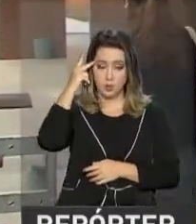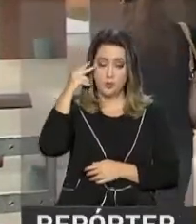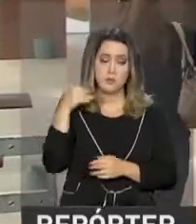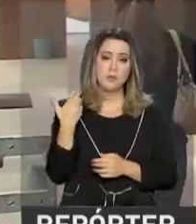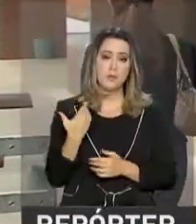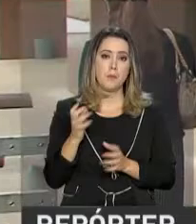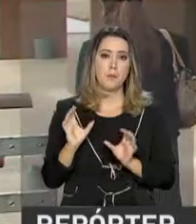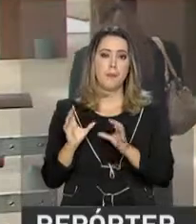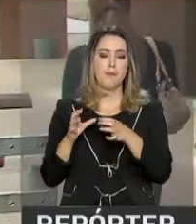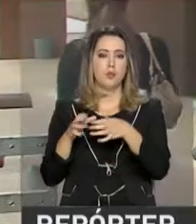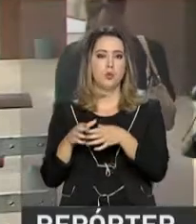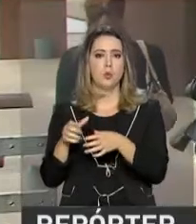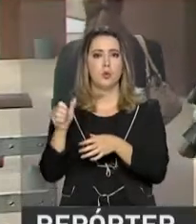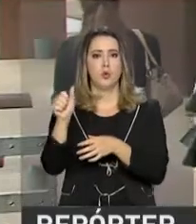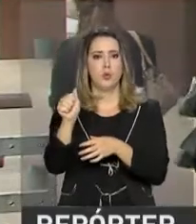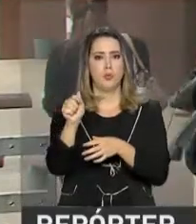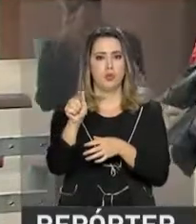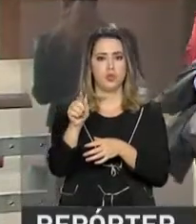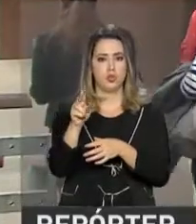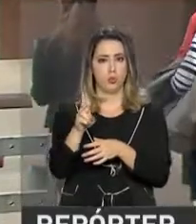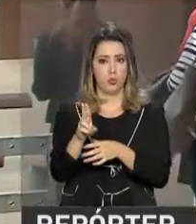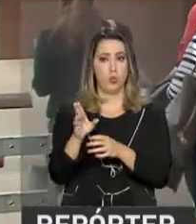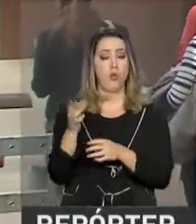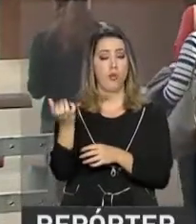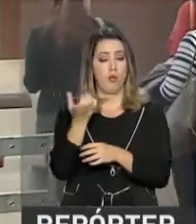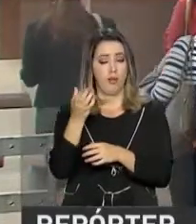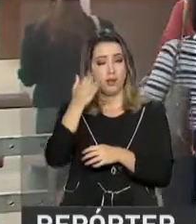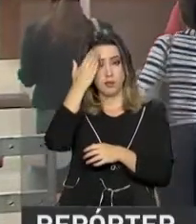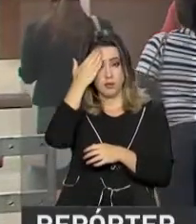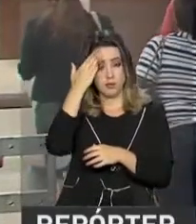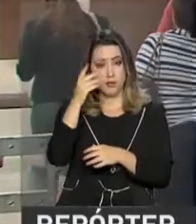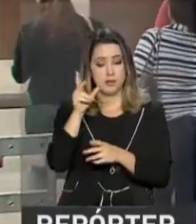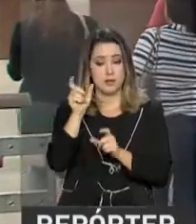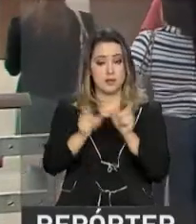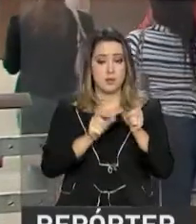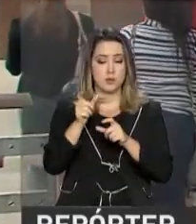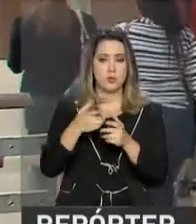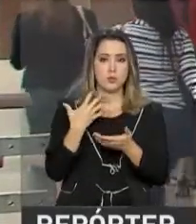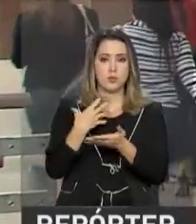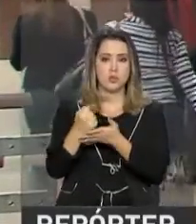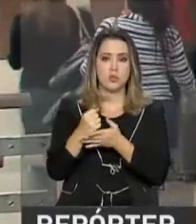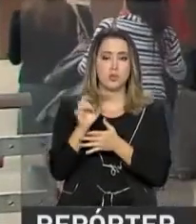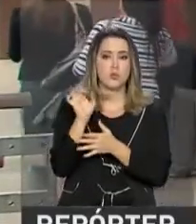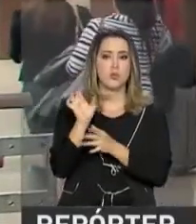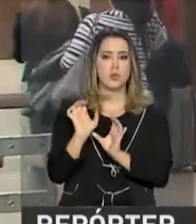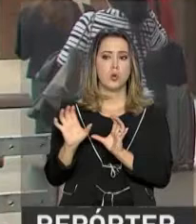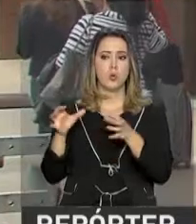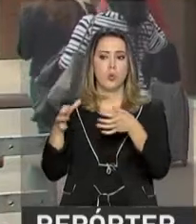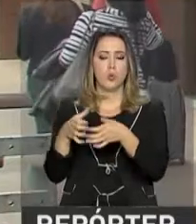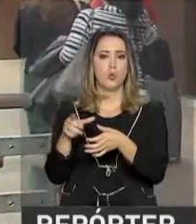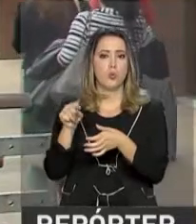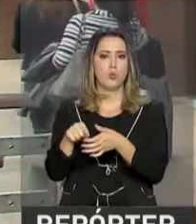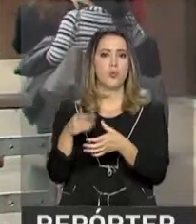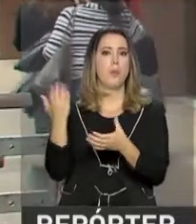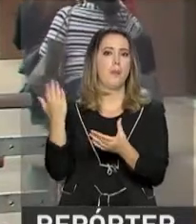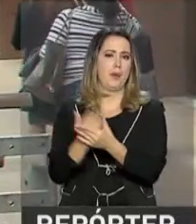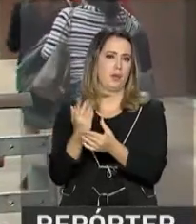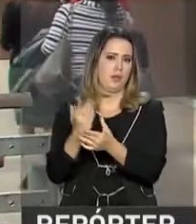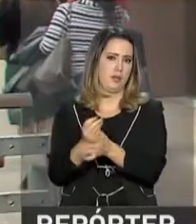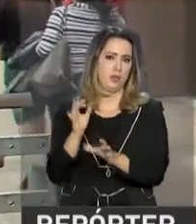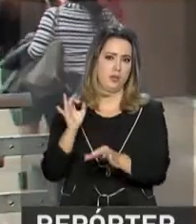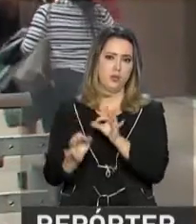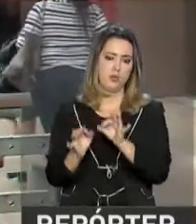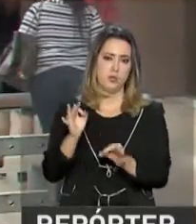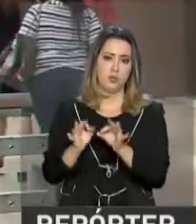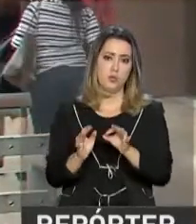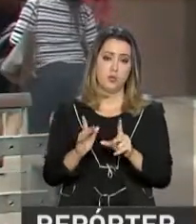A AGU tem defendido que devem receber as perdas econômicas apenas os correntistas que têm ações na